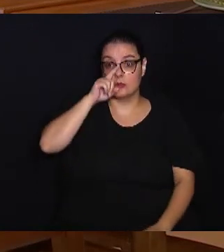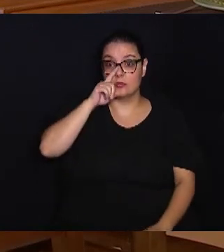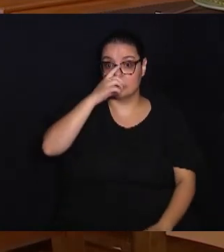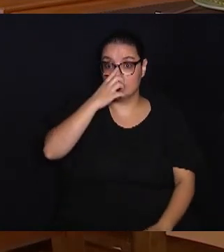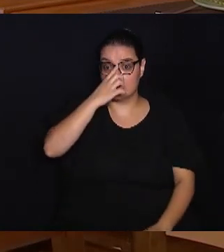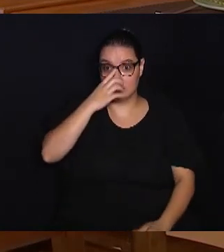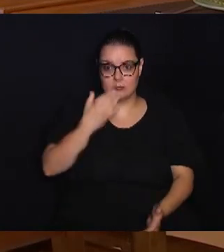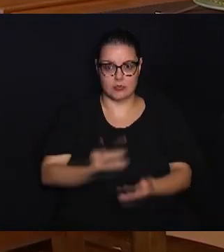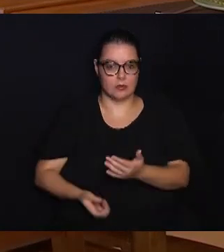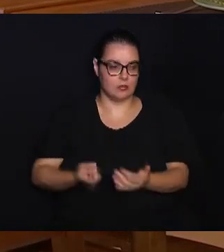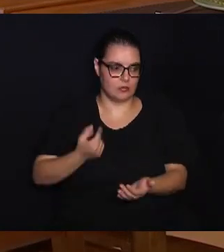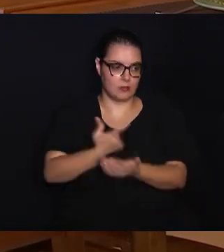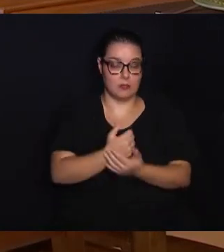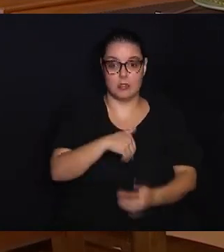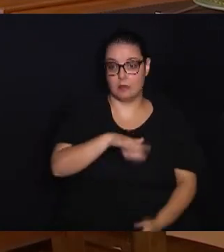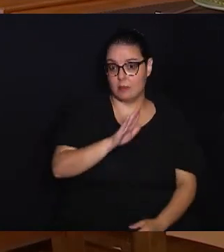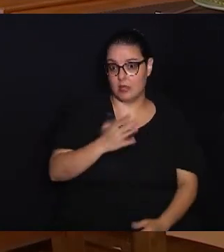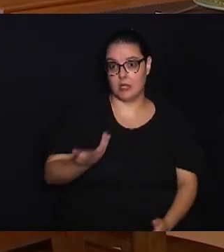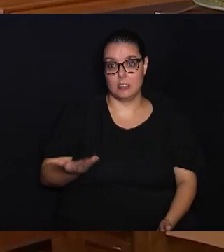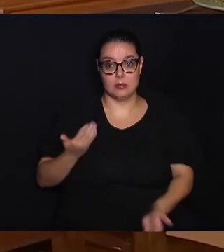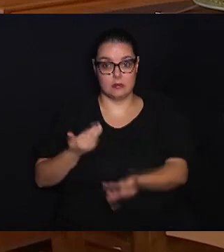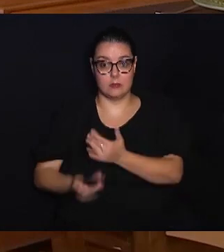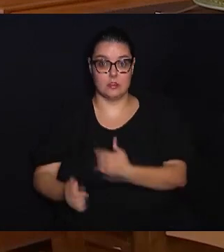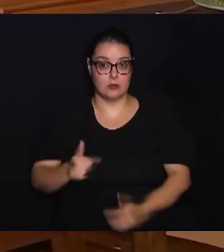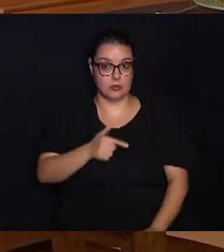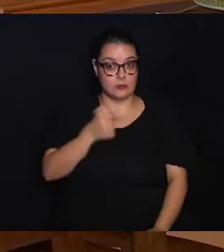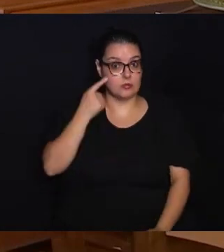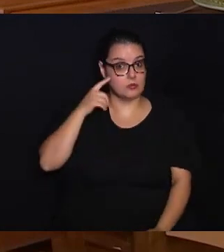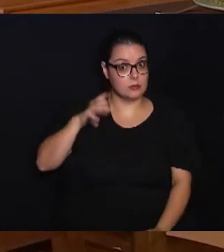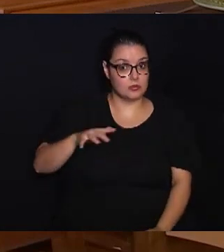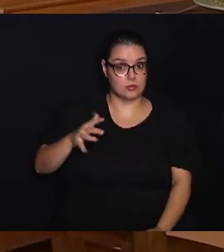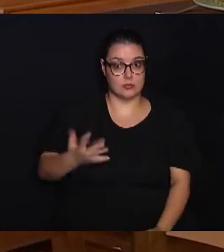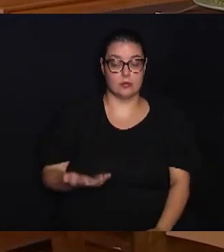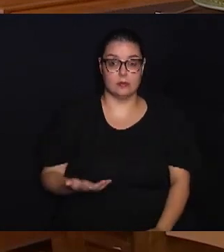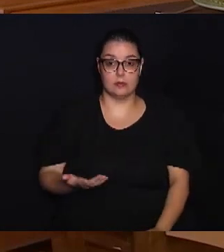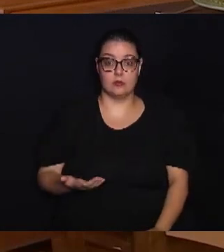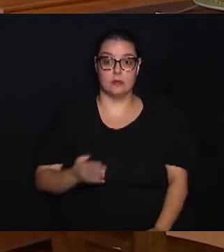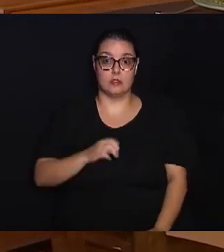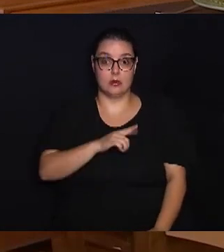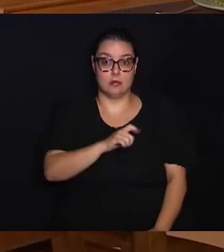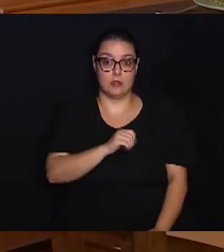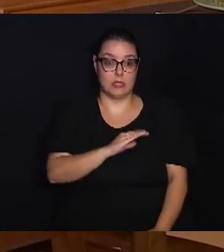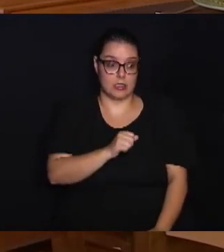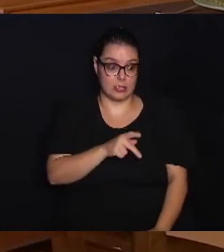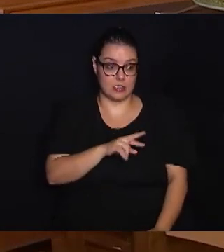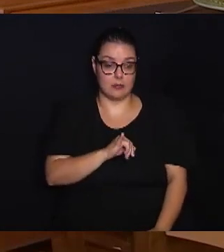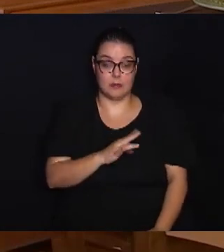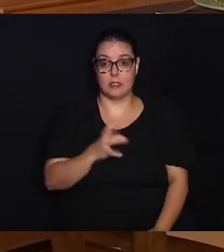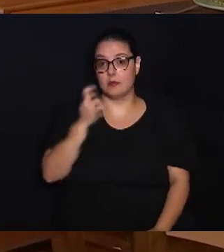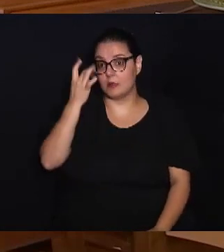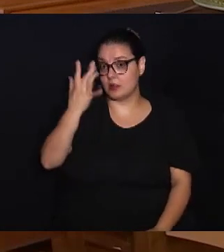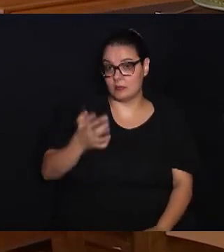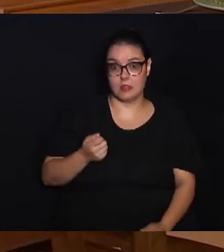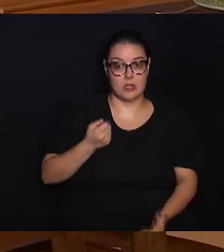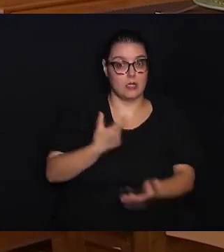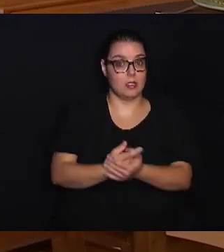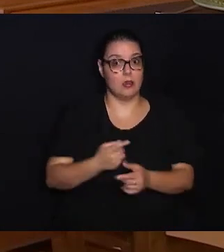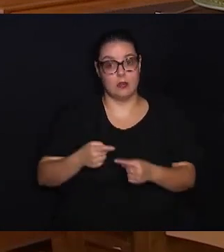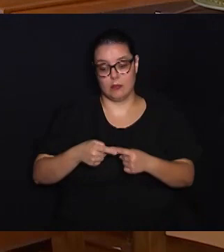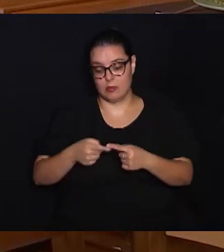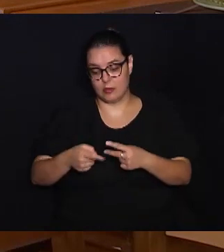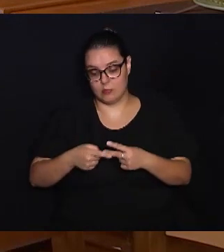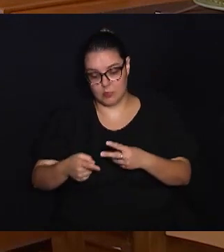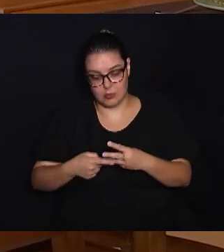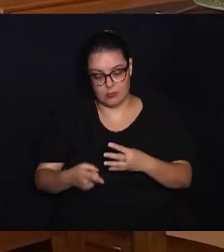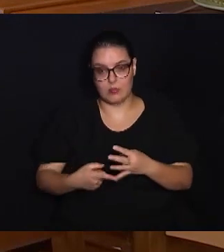no no risco de perder comprar demais essas coisas que era o que a gente não tinha noção no lado da Bela caple já não é muito fácil as